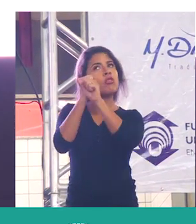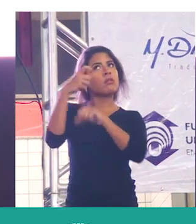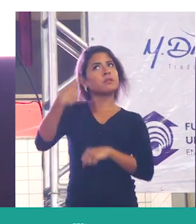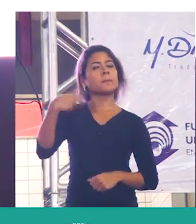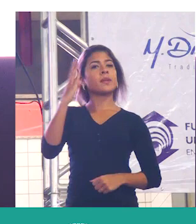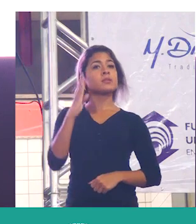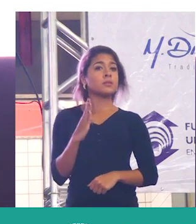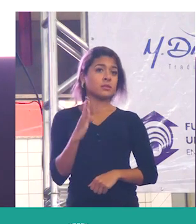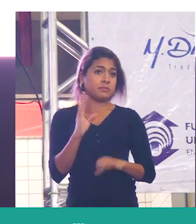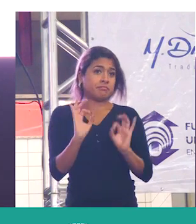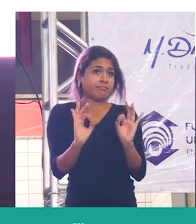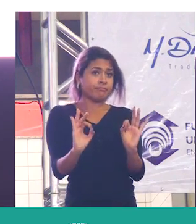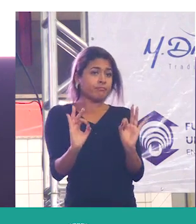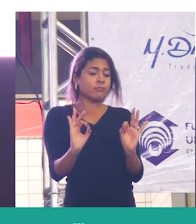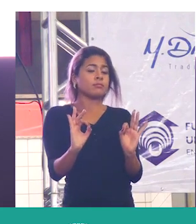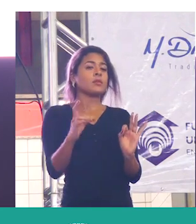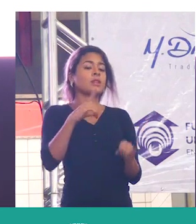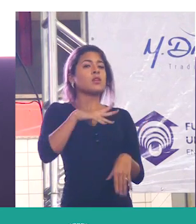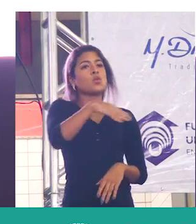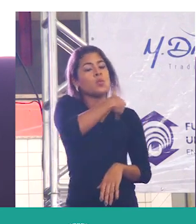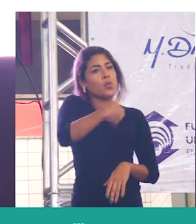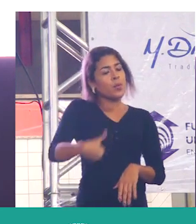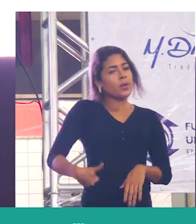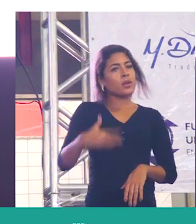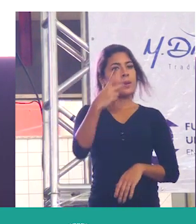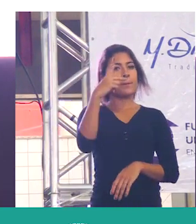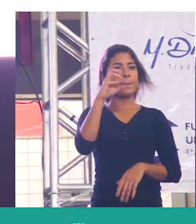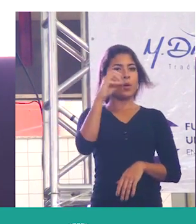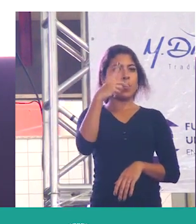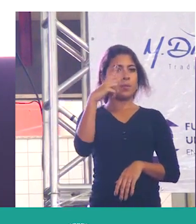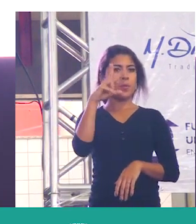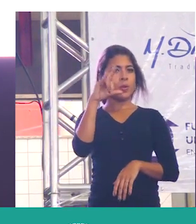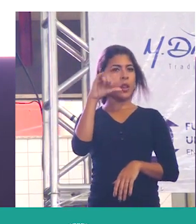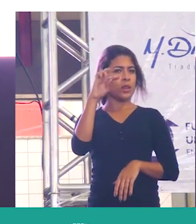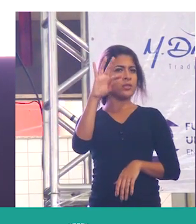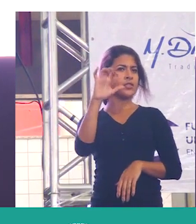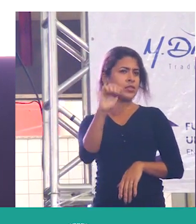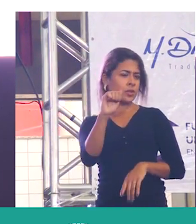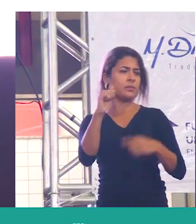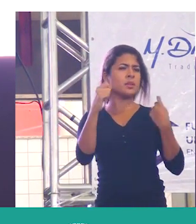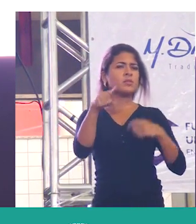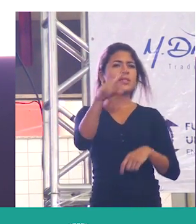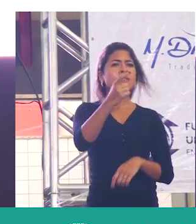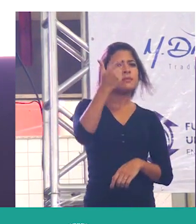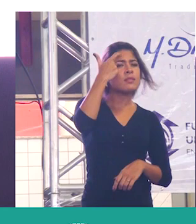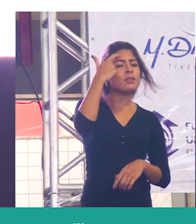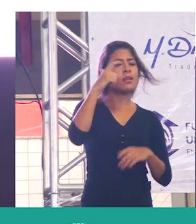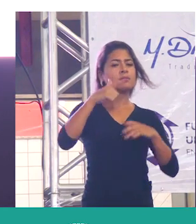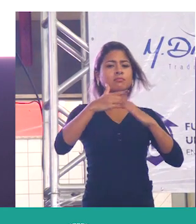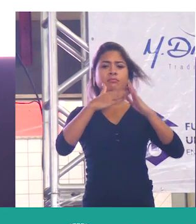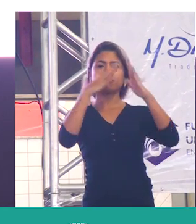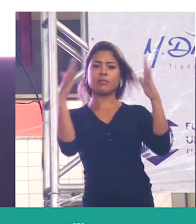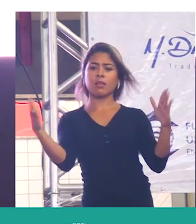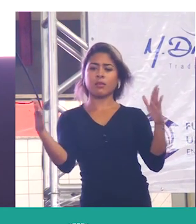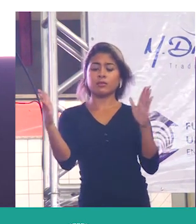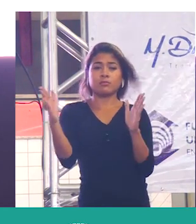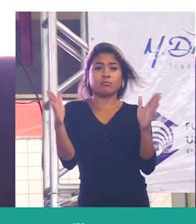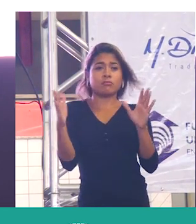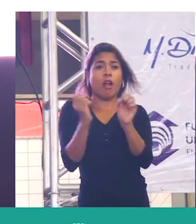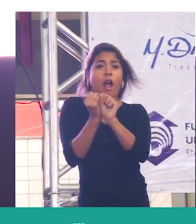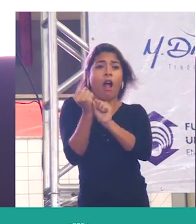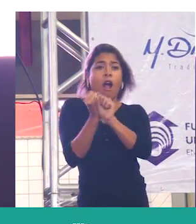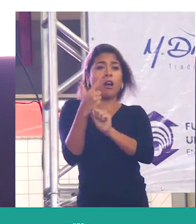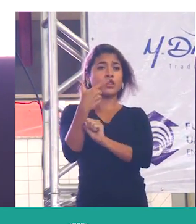mais preciso, República Populista, entendam que esse período de 20 anos, mais ou